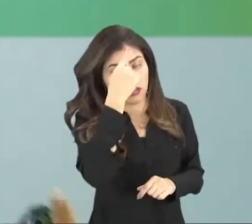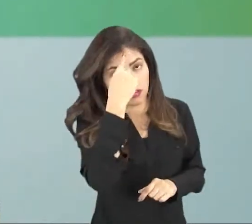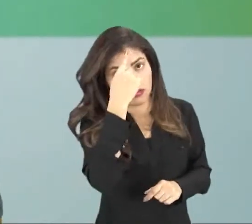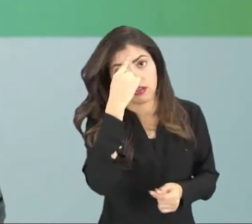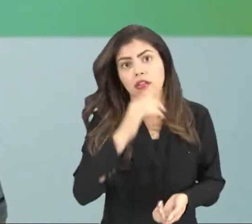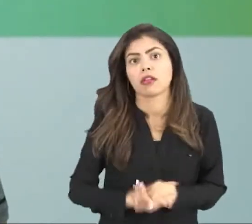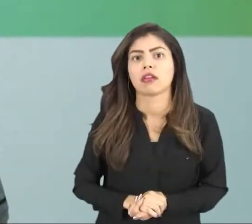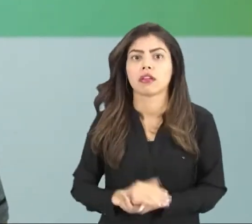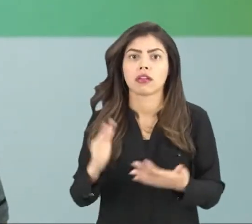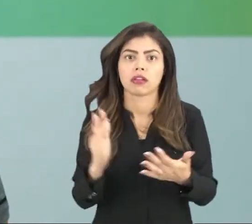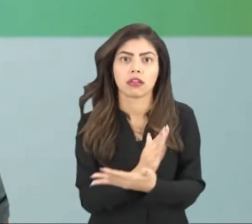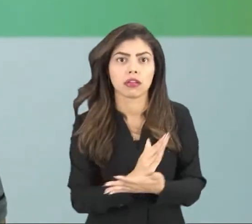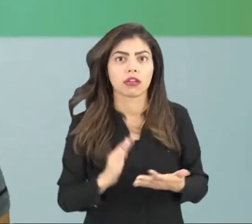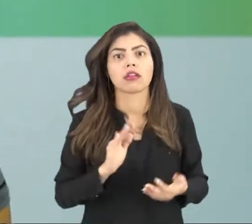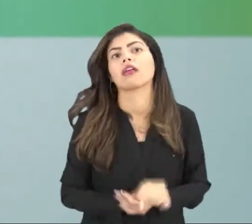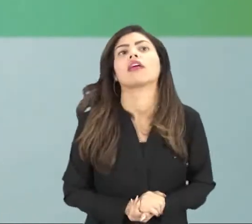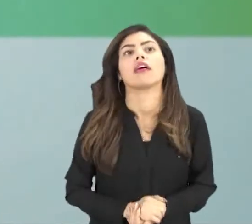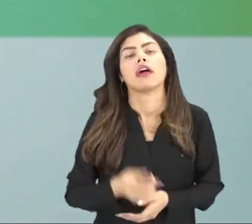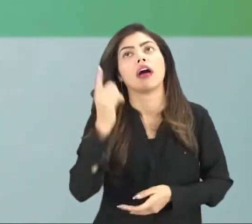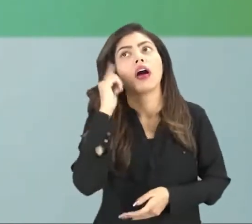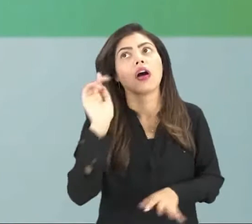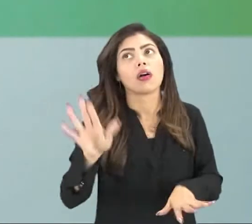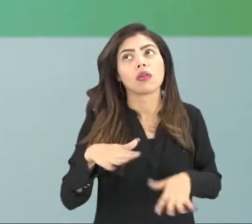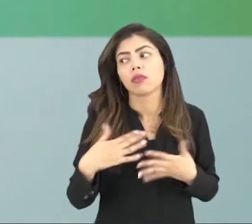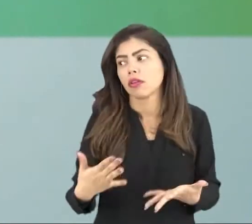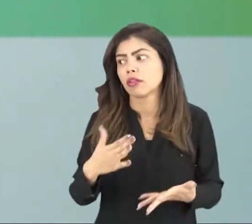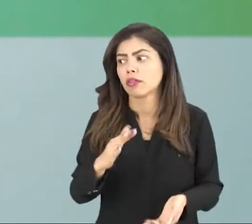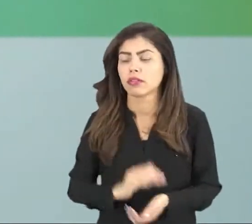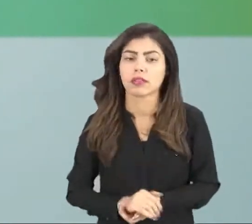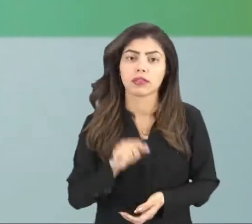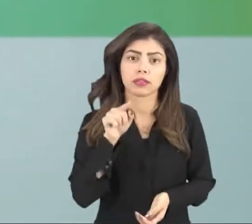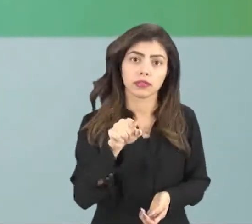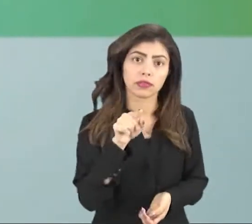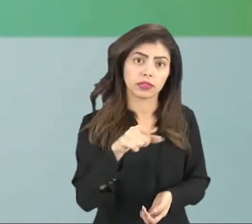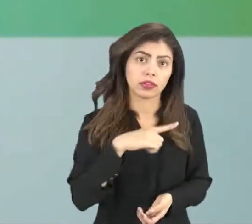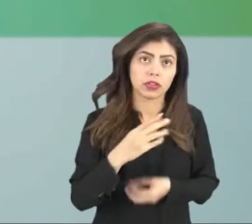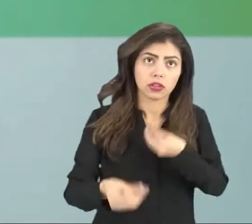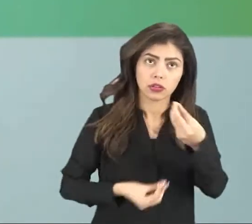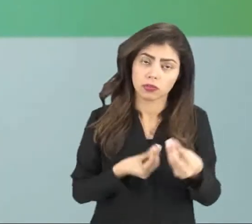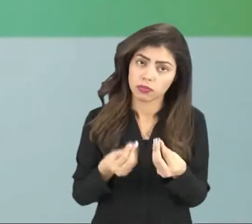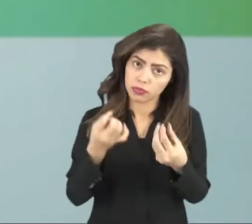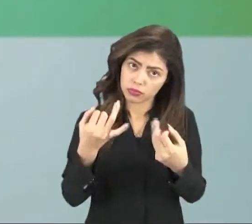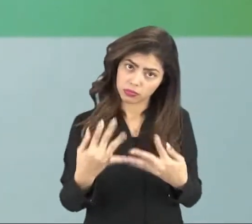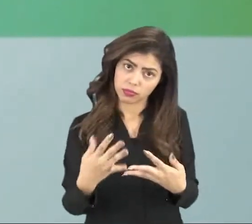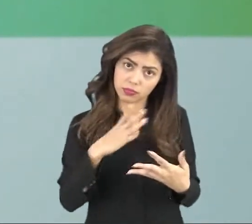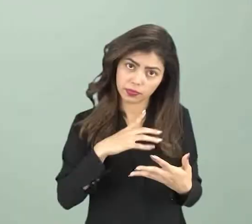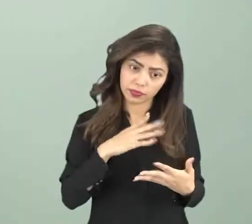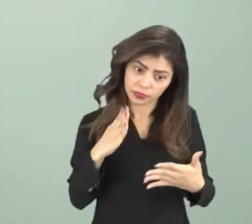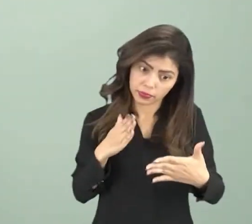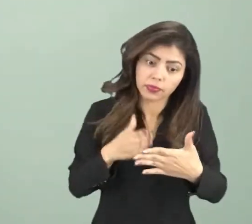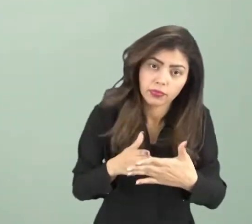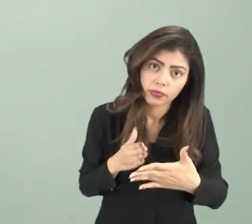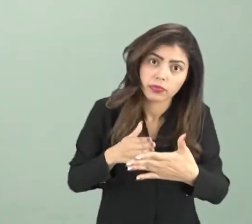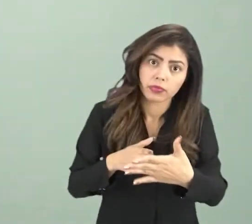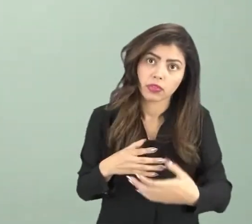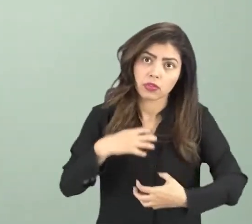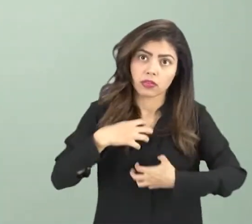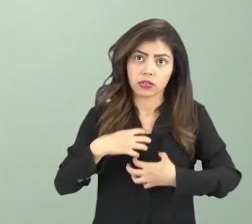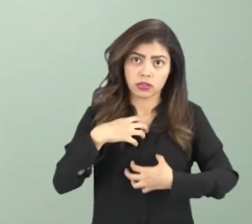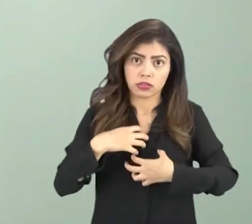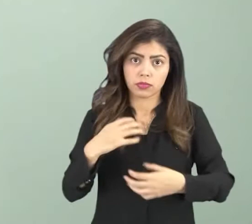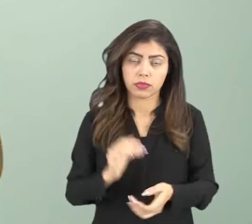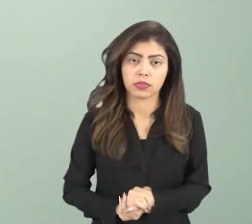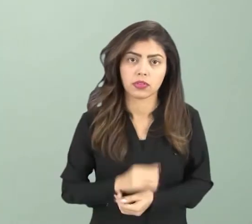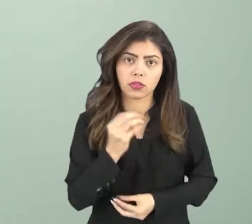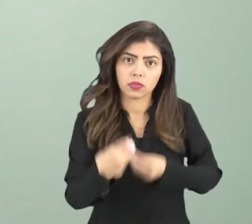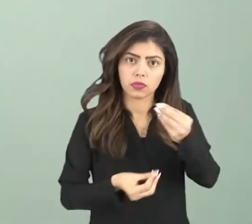em uma situação. Mas que situação eu quero contar? Que é, como eu disse para vocês, tem que delimitar um ritmo. Como é que vai